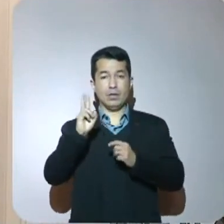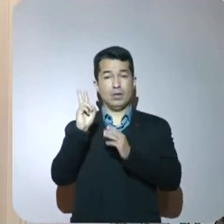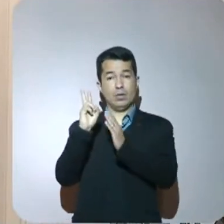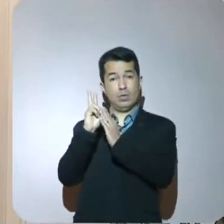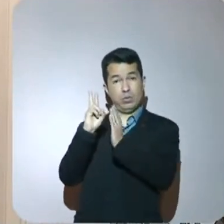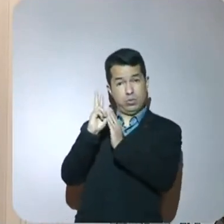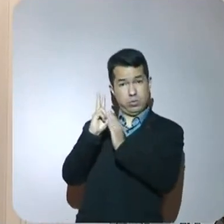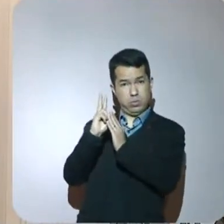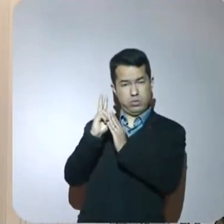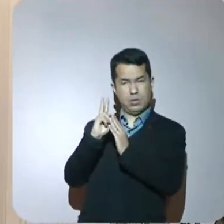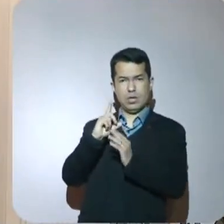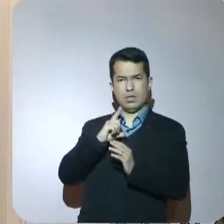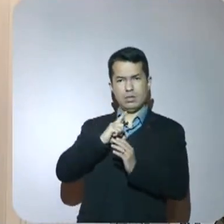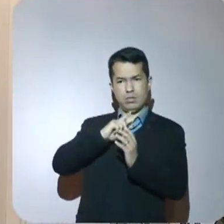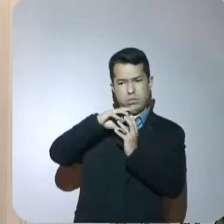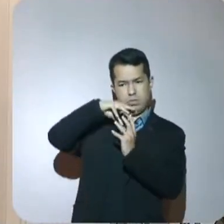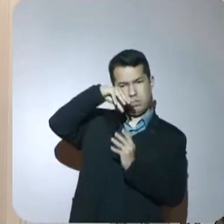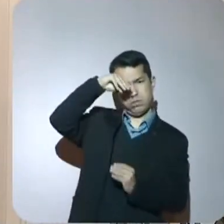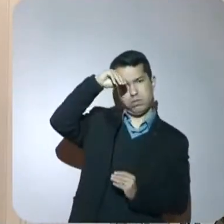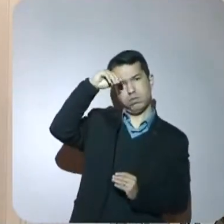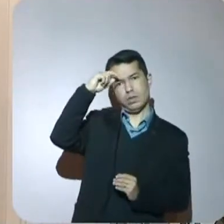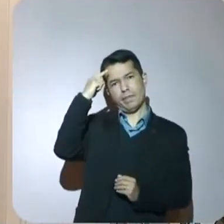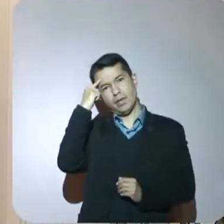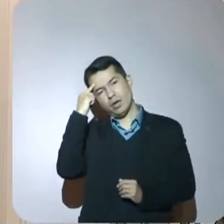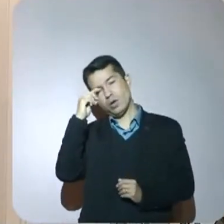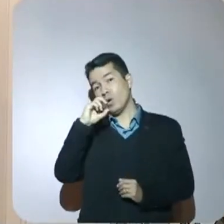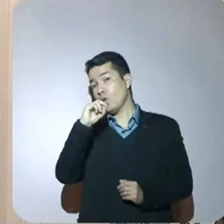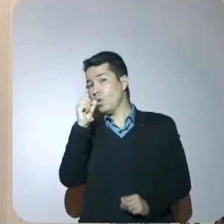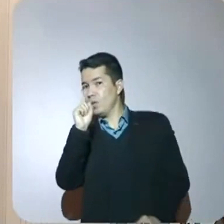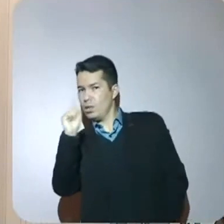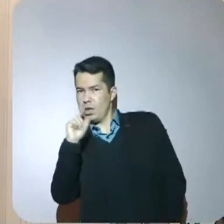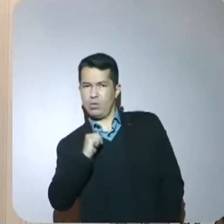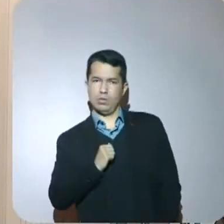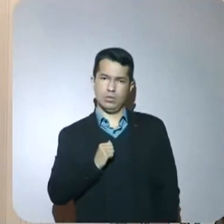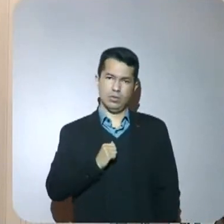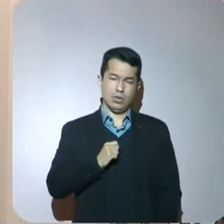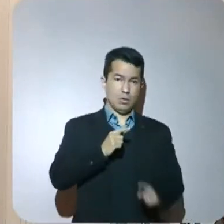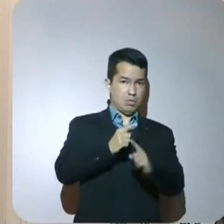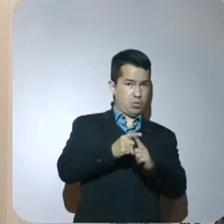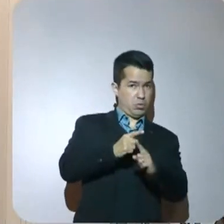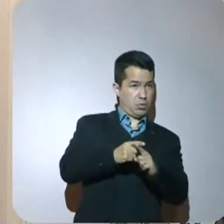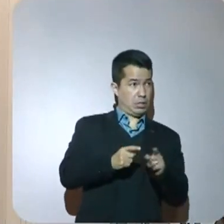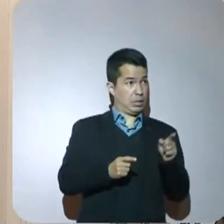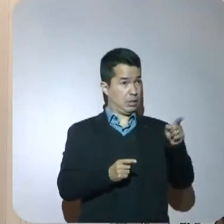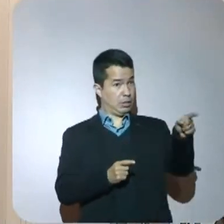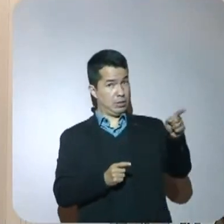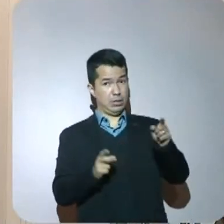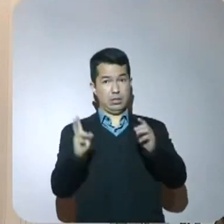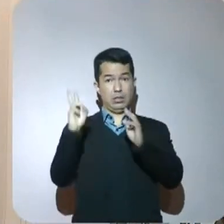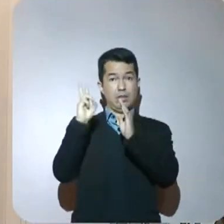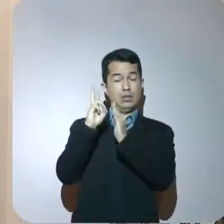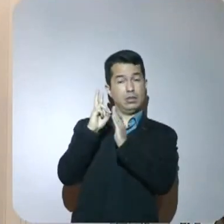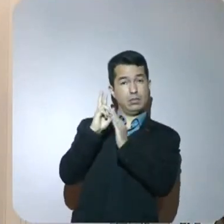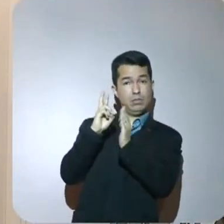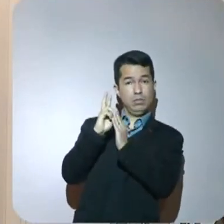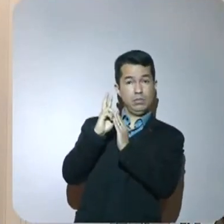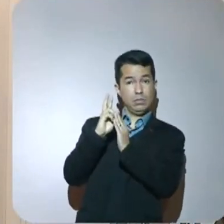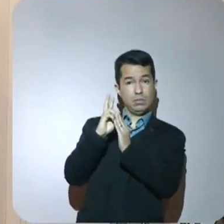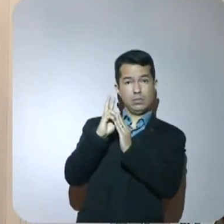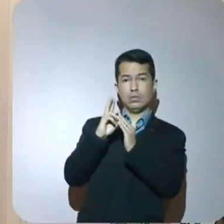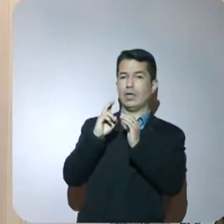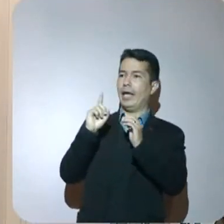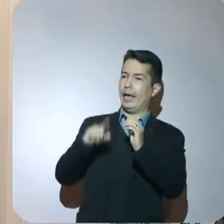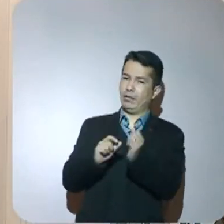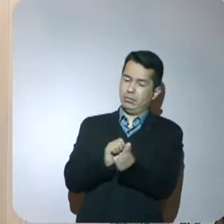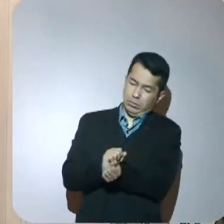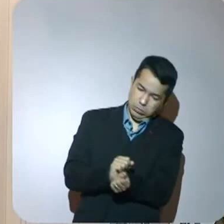alma. Porque na civilização o índio podia ser usado como escravo, tá? Mas se a gente